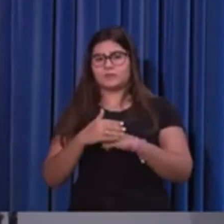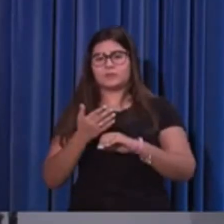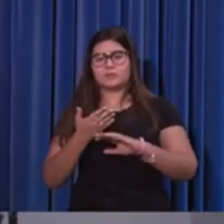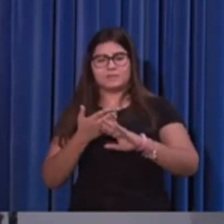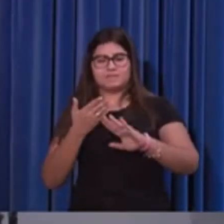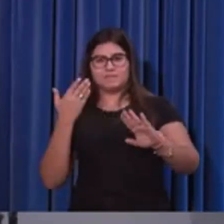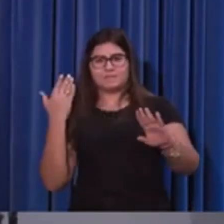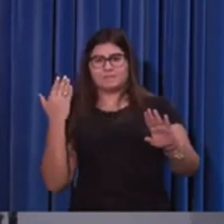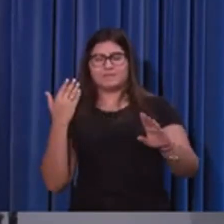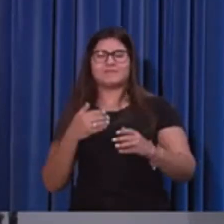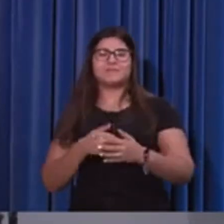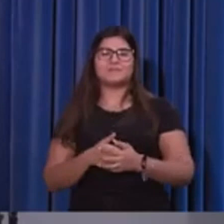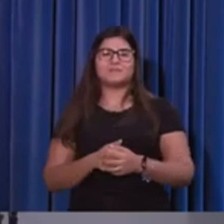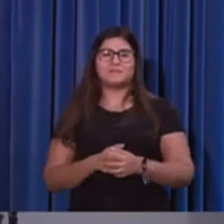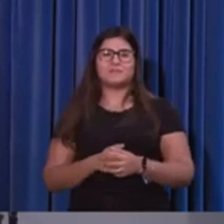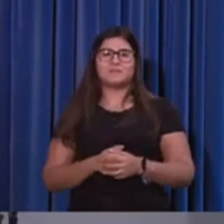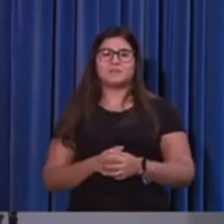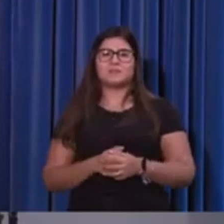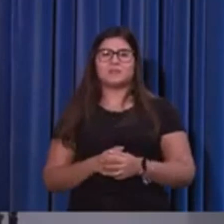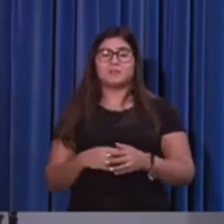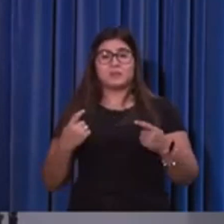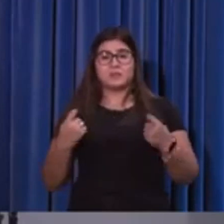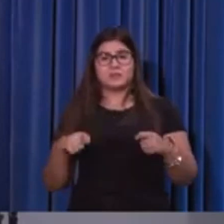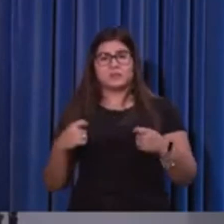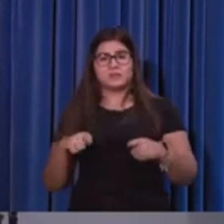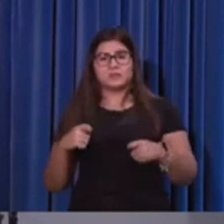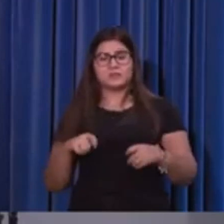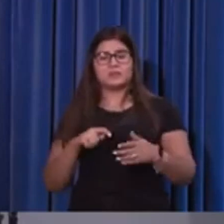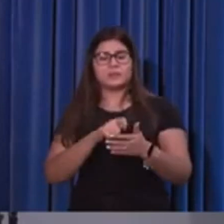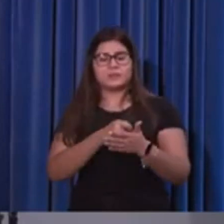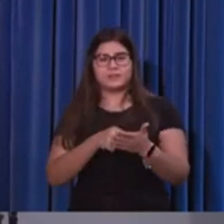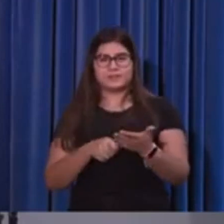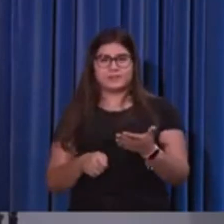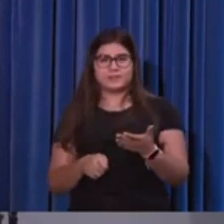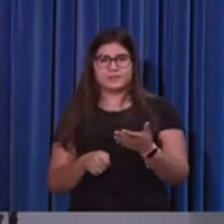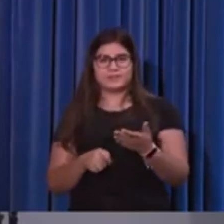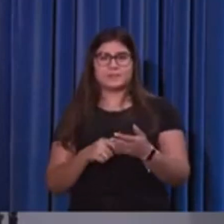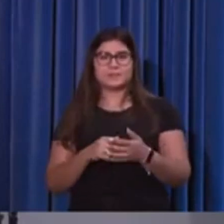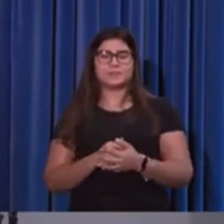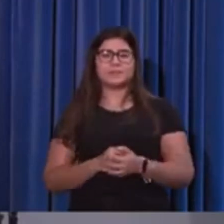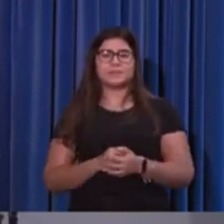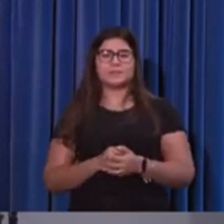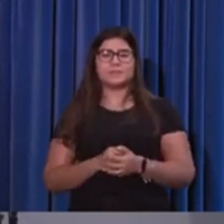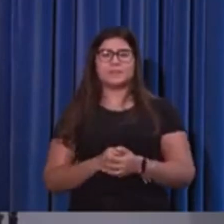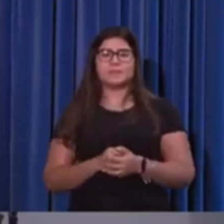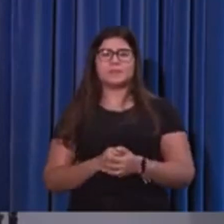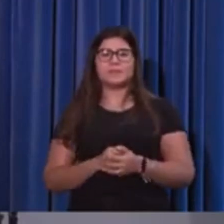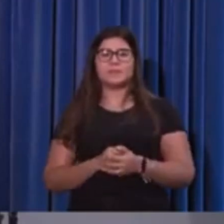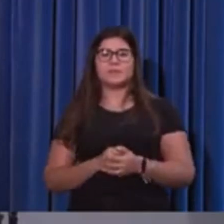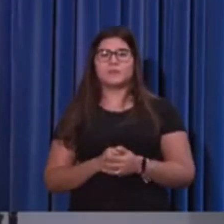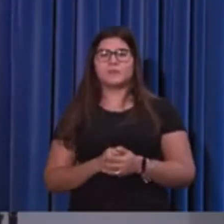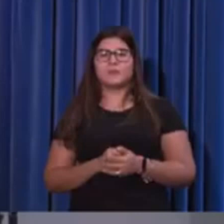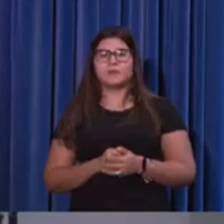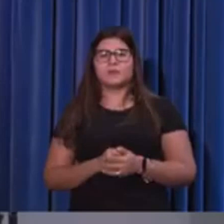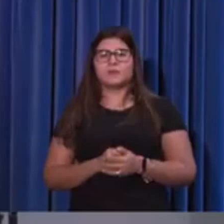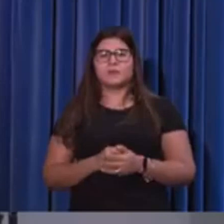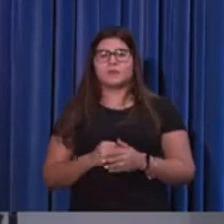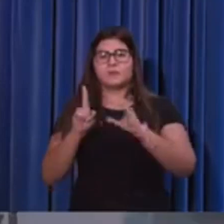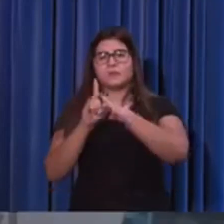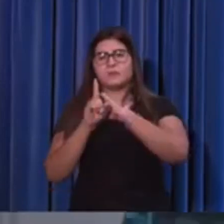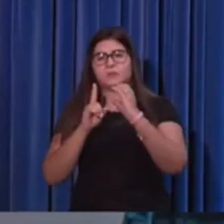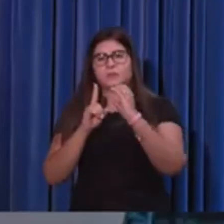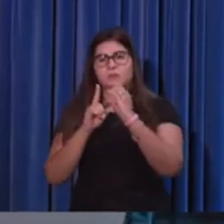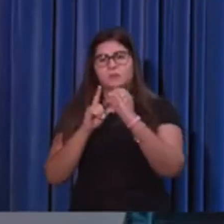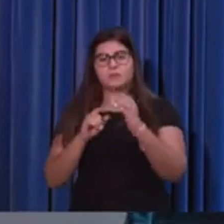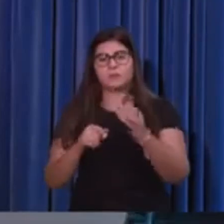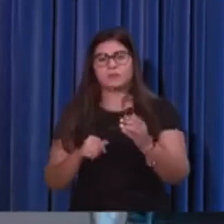lugares, mas é necessário que você entre no link, no site da igreja, quando aparece o banner do culto, aí você clica e